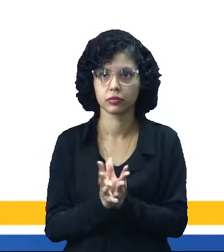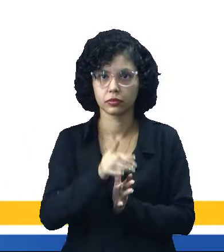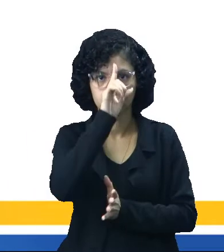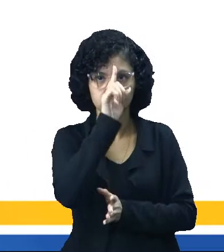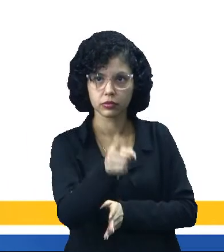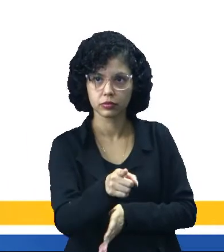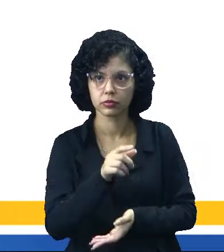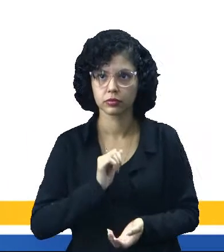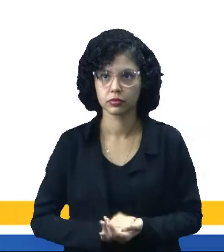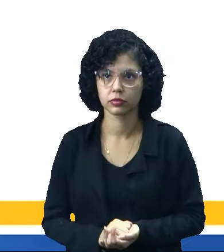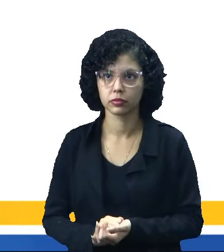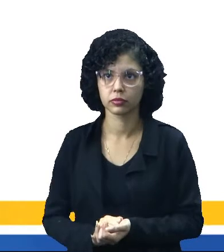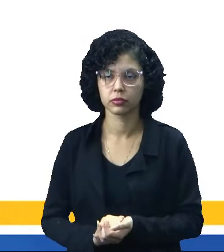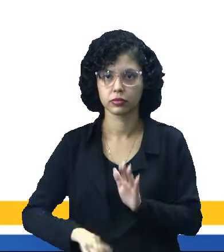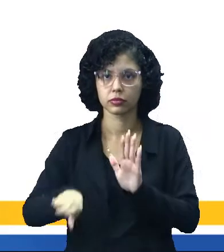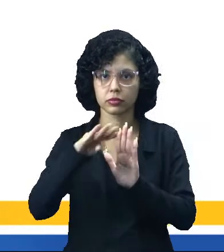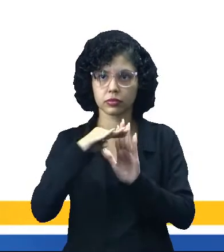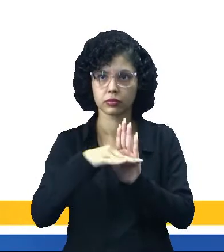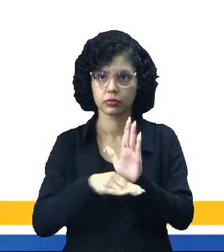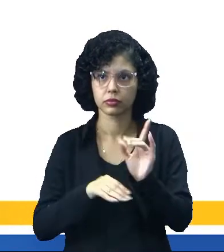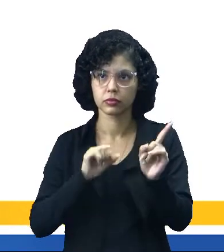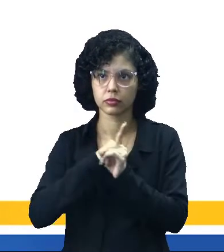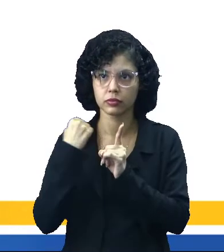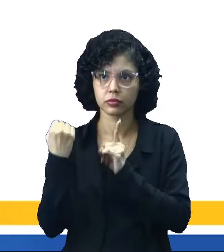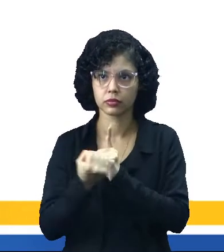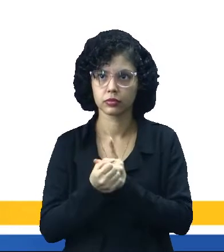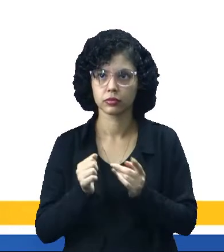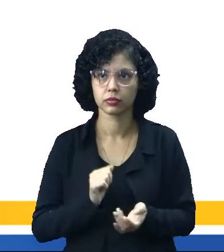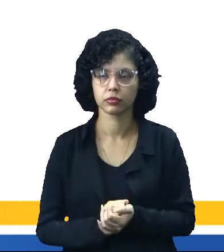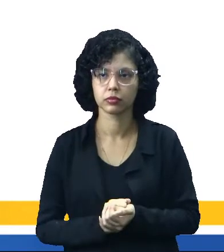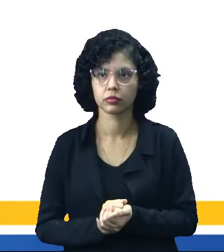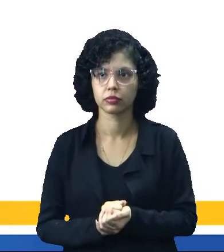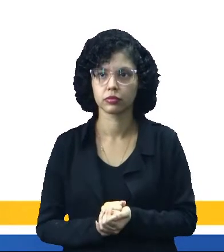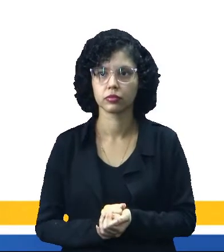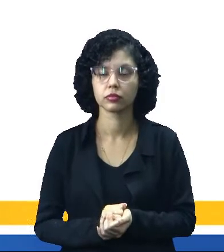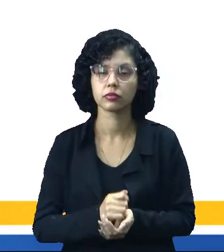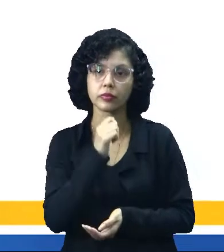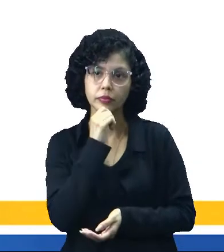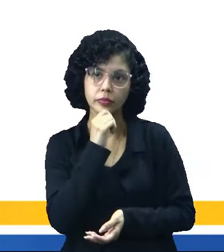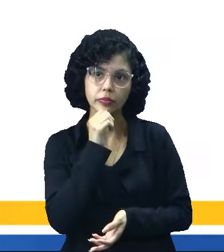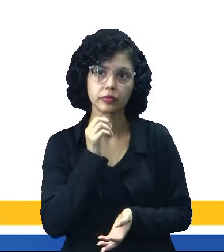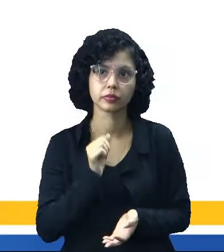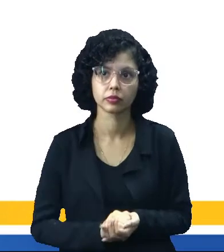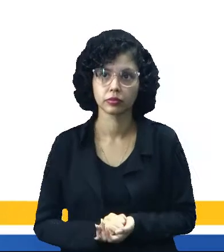dois grupos denominados de classes sociais, né? O Marx define, né,